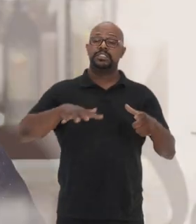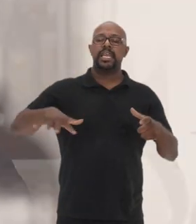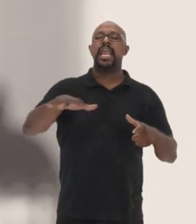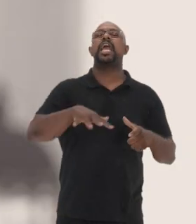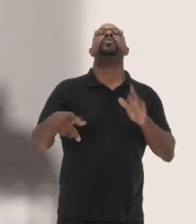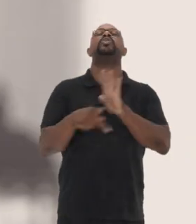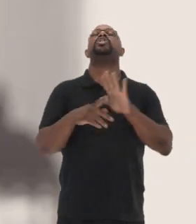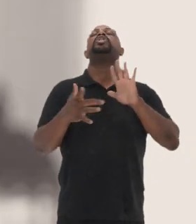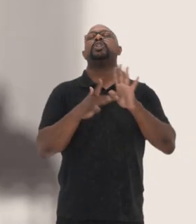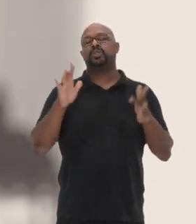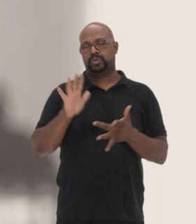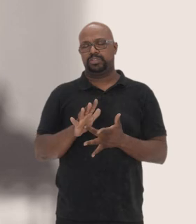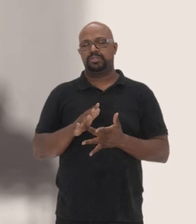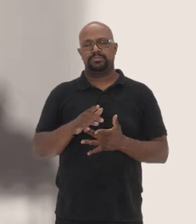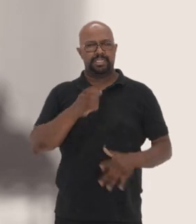Jesus